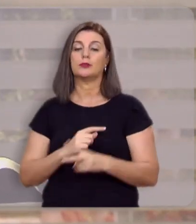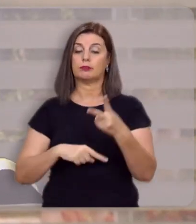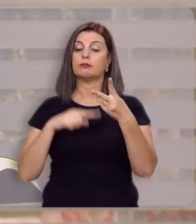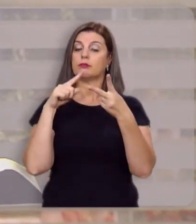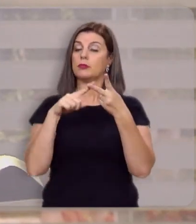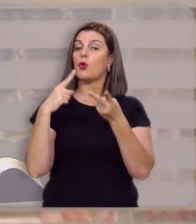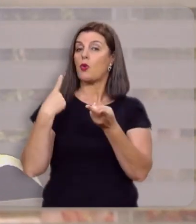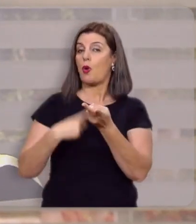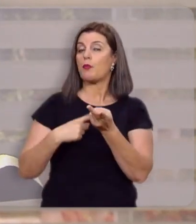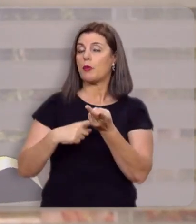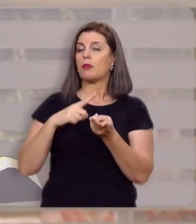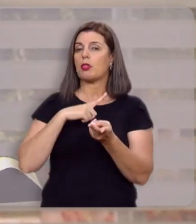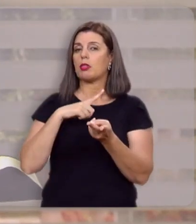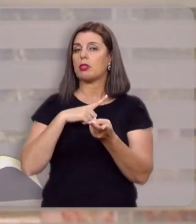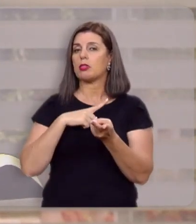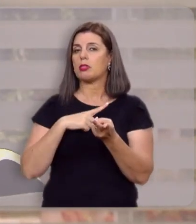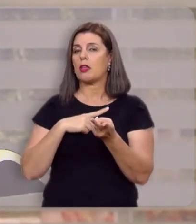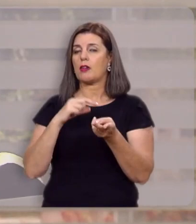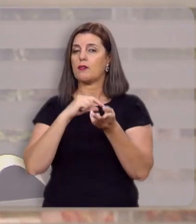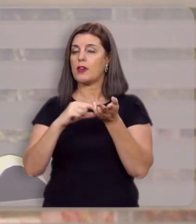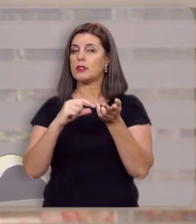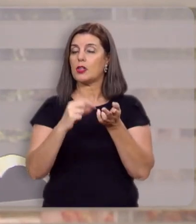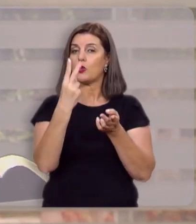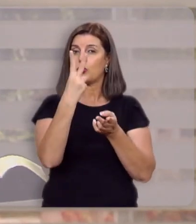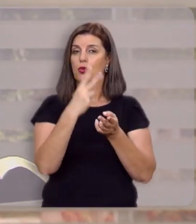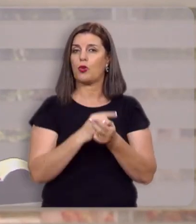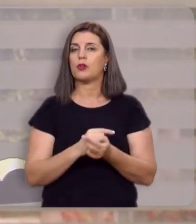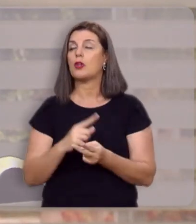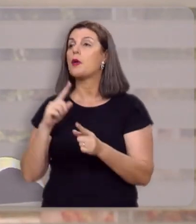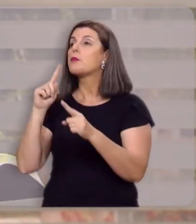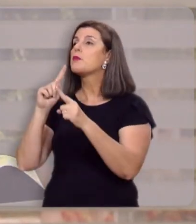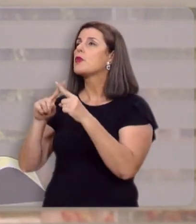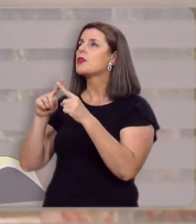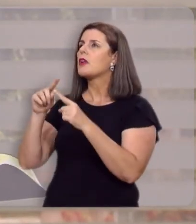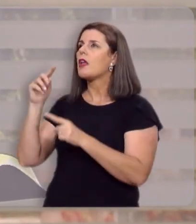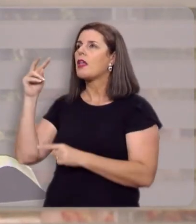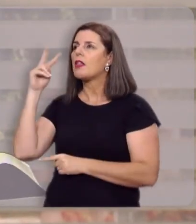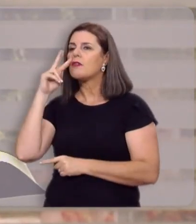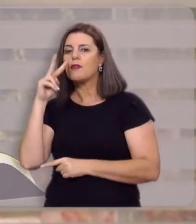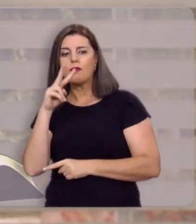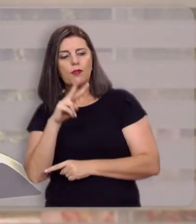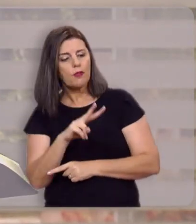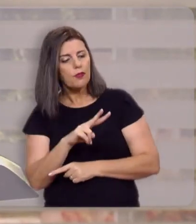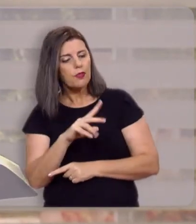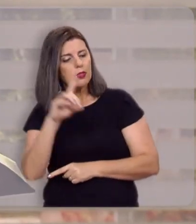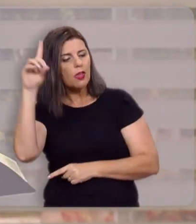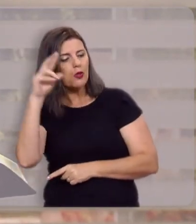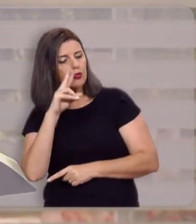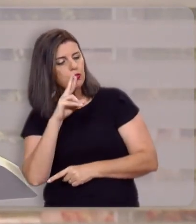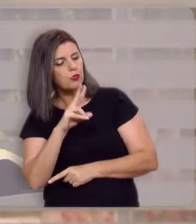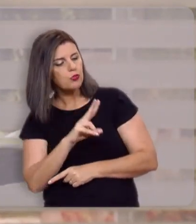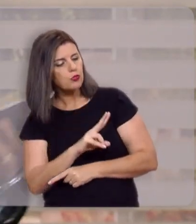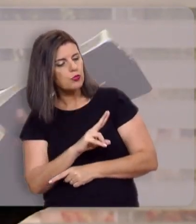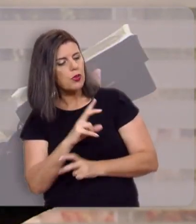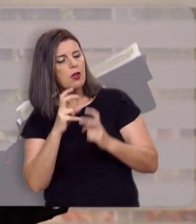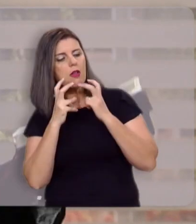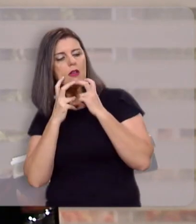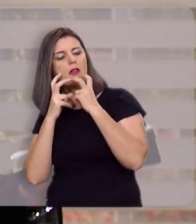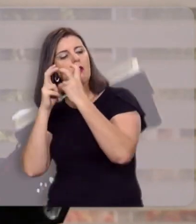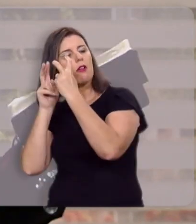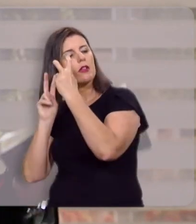O segundo compromisso que ele assume está aí no versículo 2, porque Deus inclinou para mim os seus ouvidos